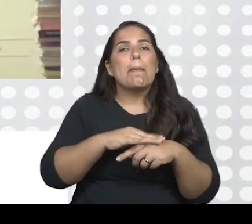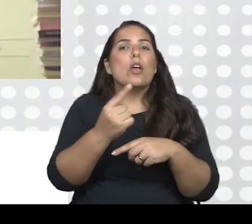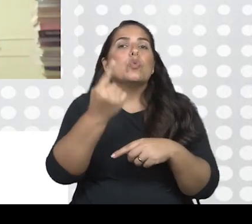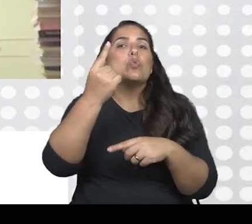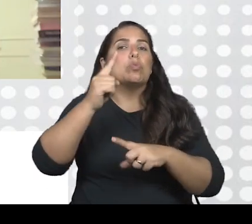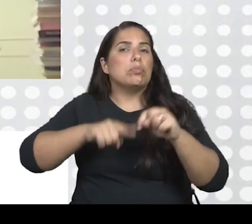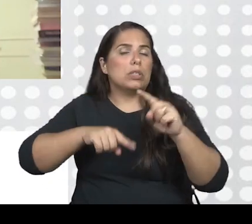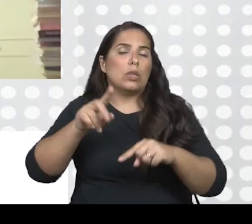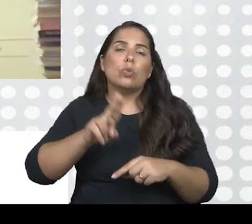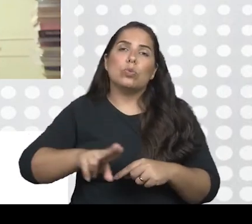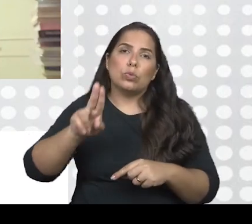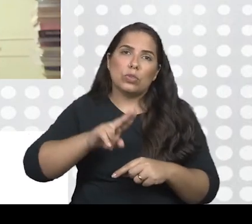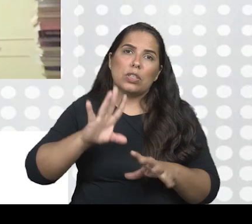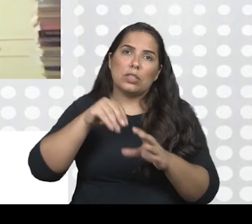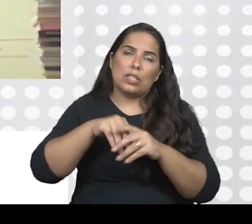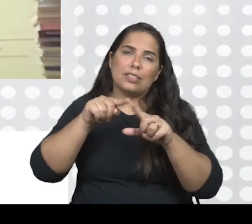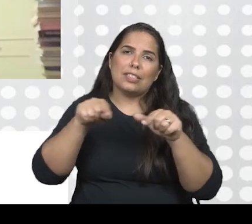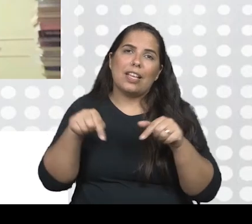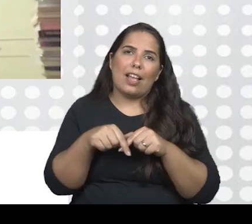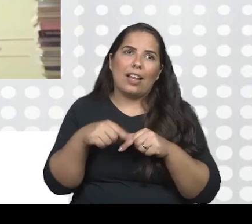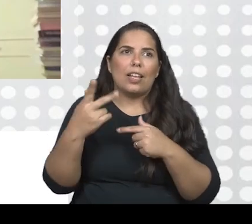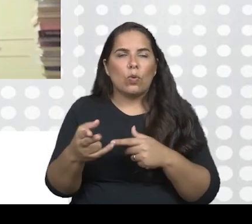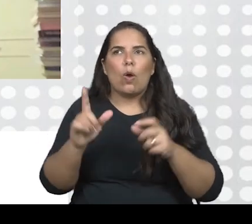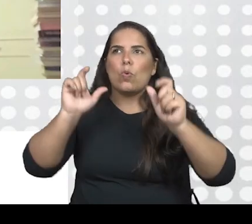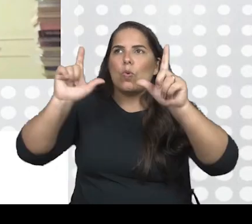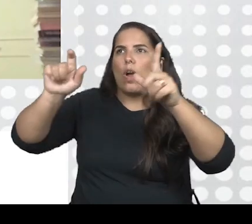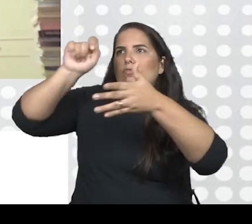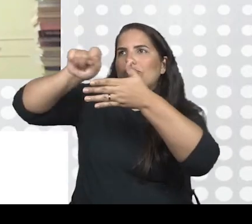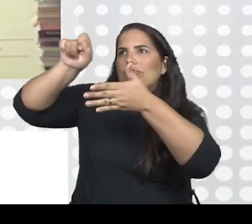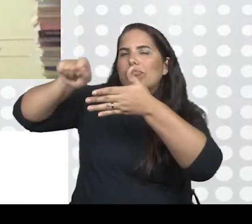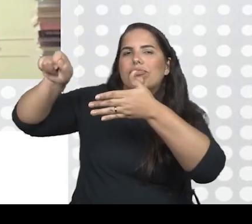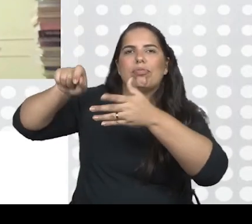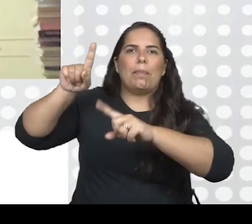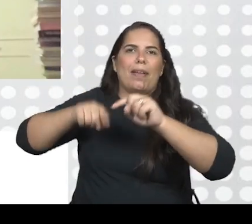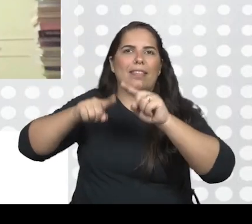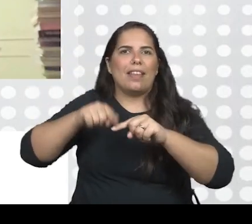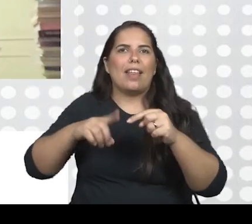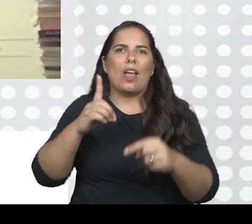uma ferramenta utilizada em sala de aula, assim como quadros, giz,